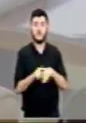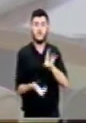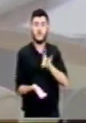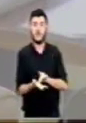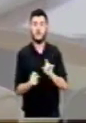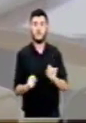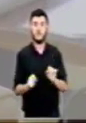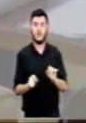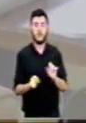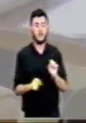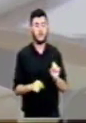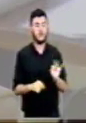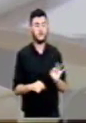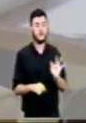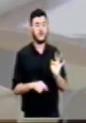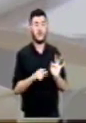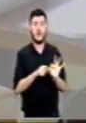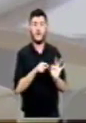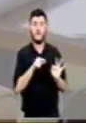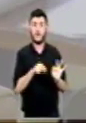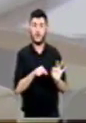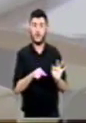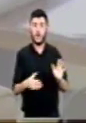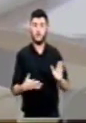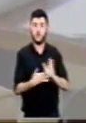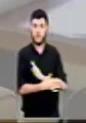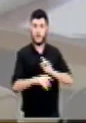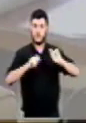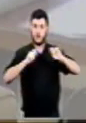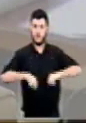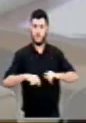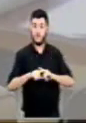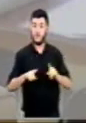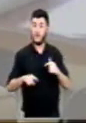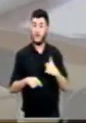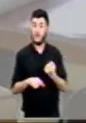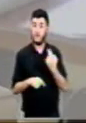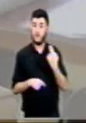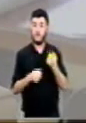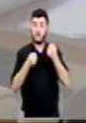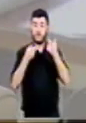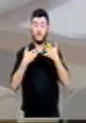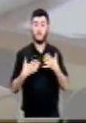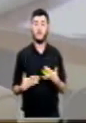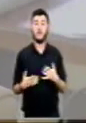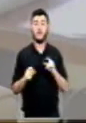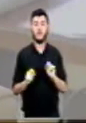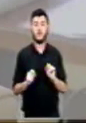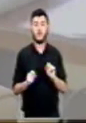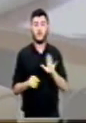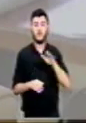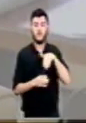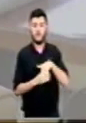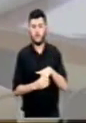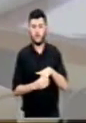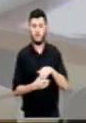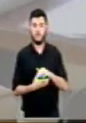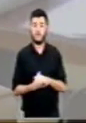da competência desse tribunal, cito diversos precedentes que aqui menciono no voto. Por